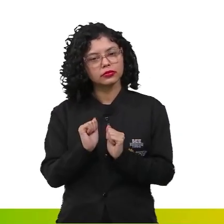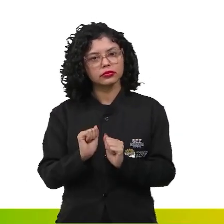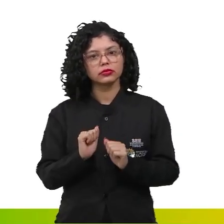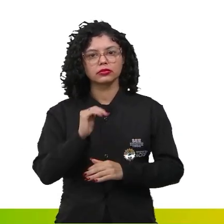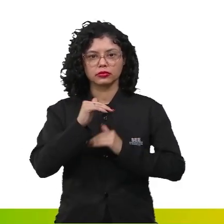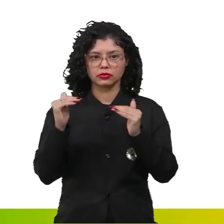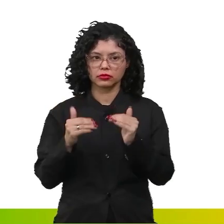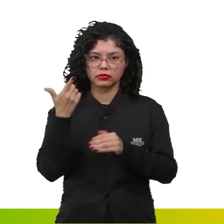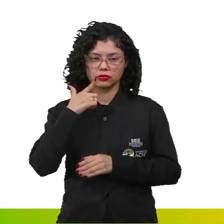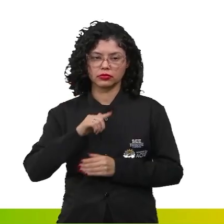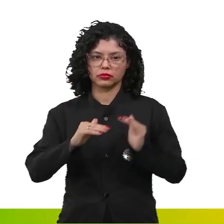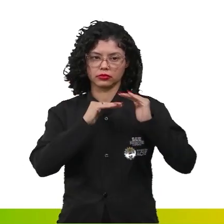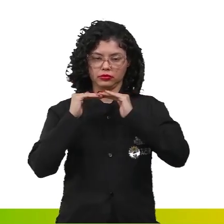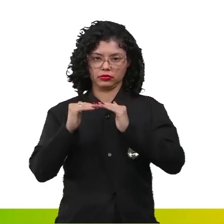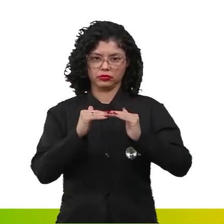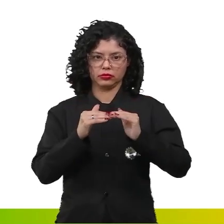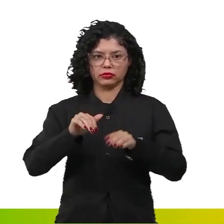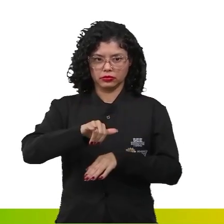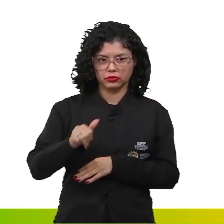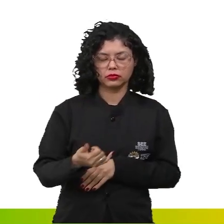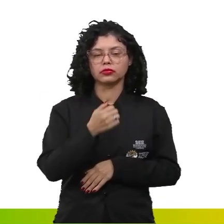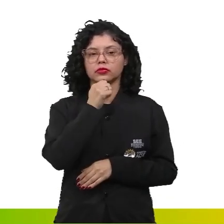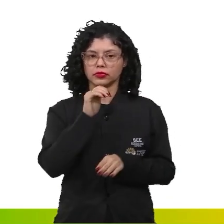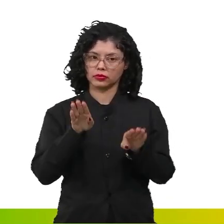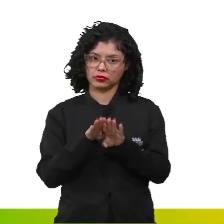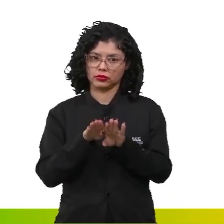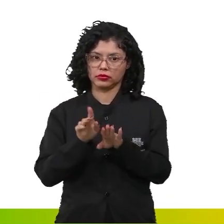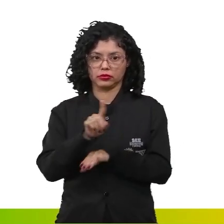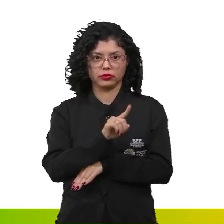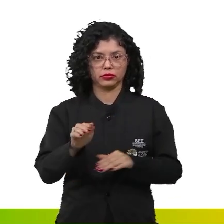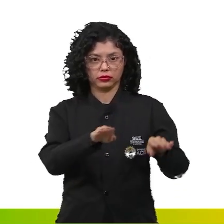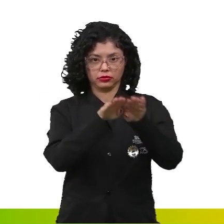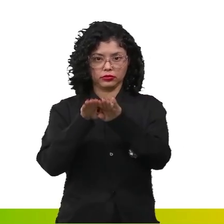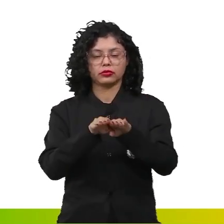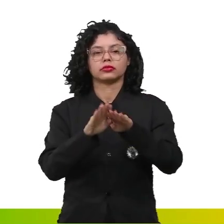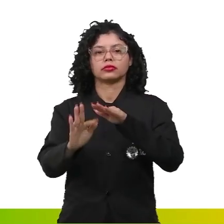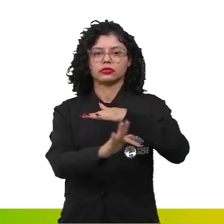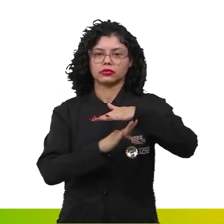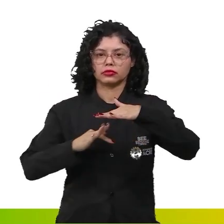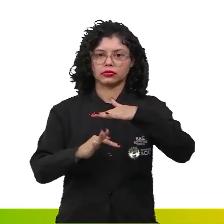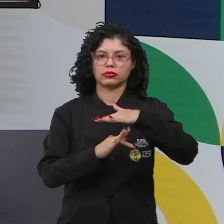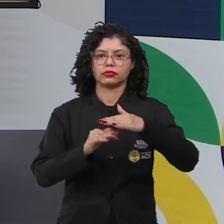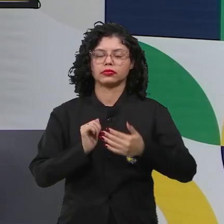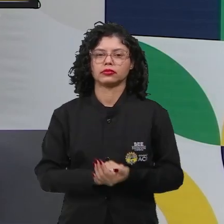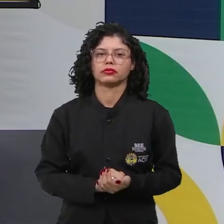plena de todos, garantindo igualdade de oportunidades e não apenas a